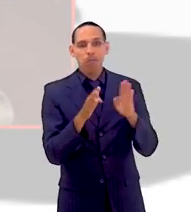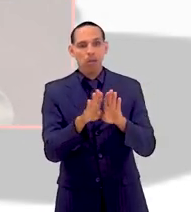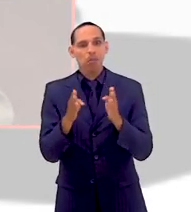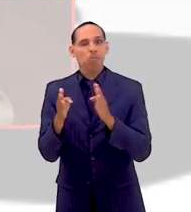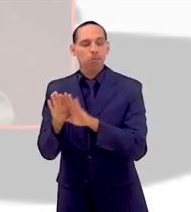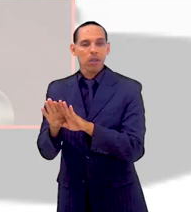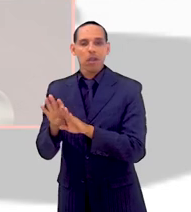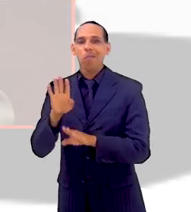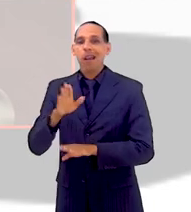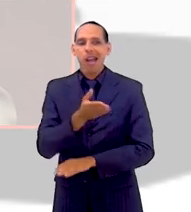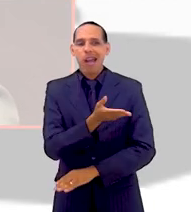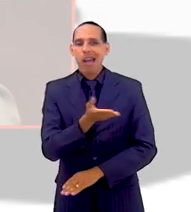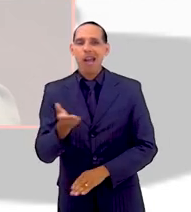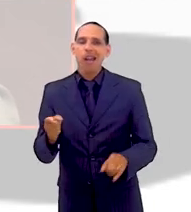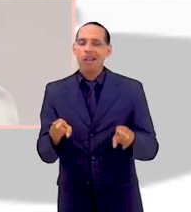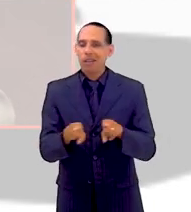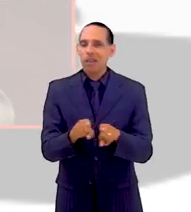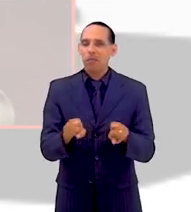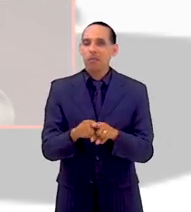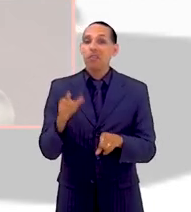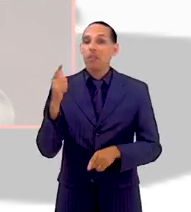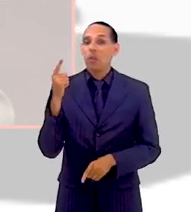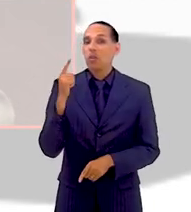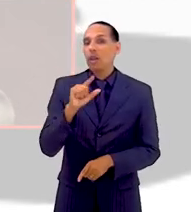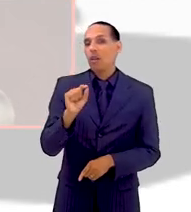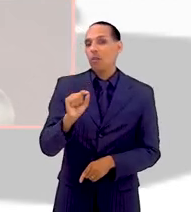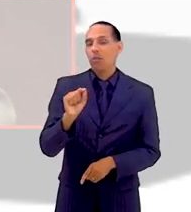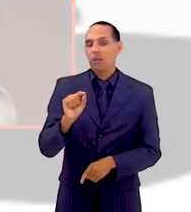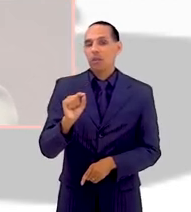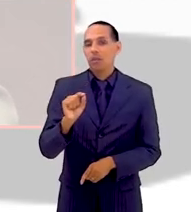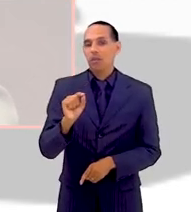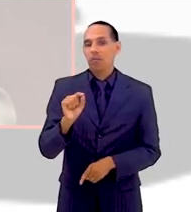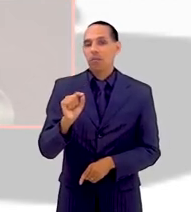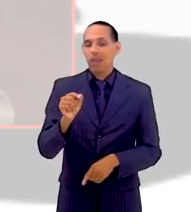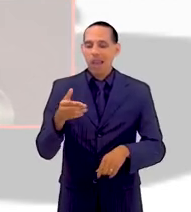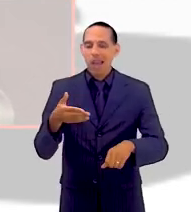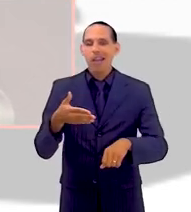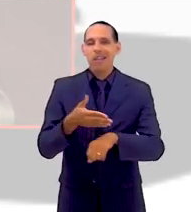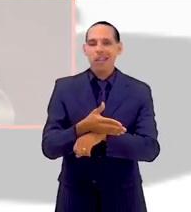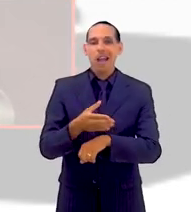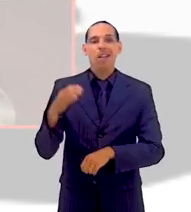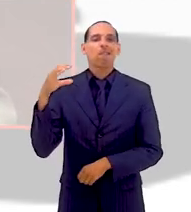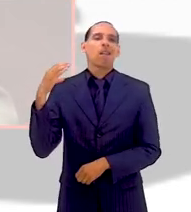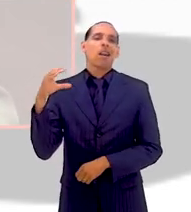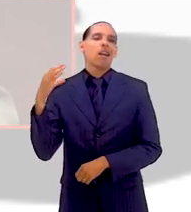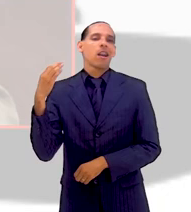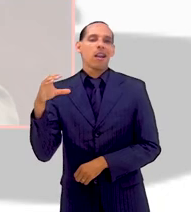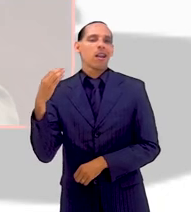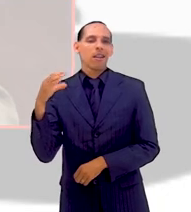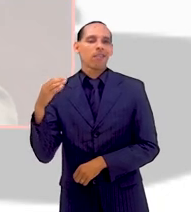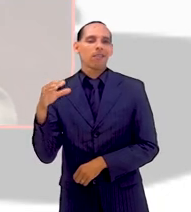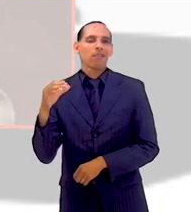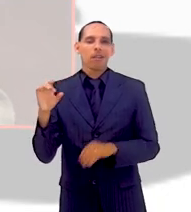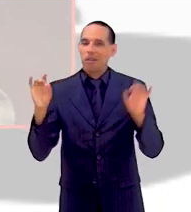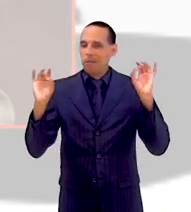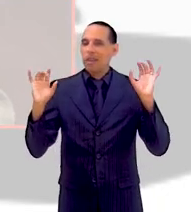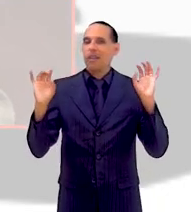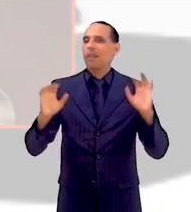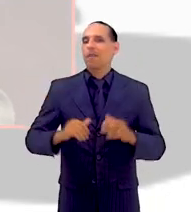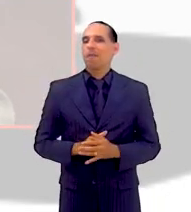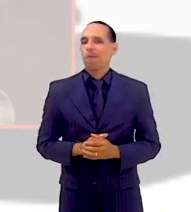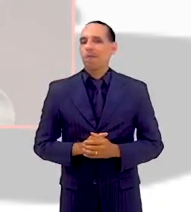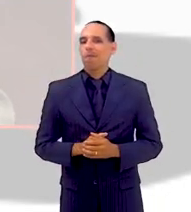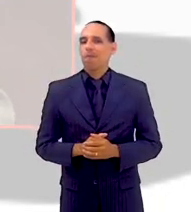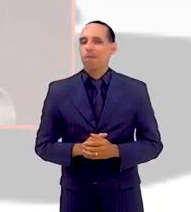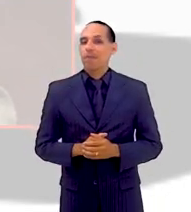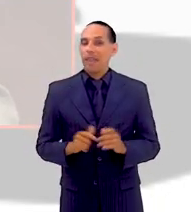empresas obtiveram, por iniciativa do governo federal, acesso a créditos em regimes especiais,